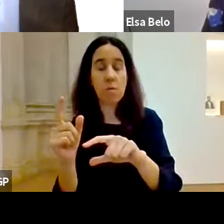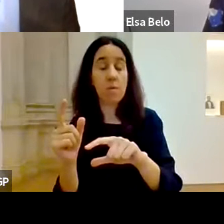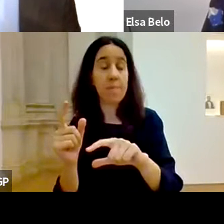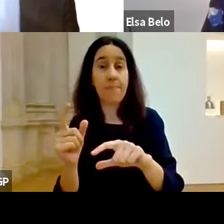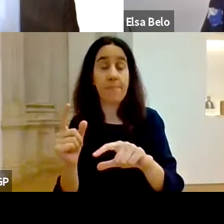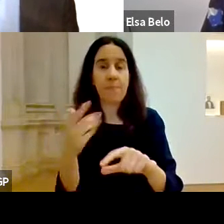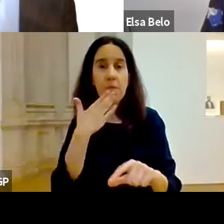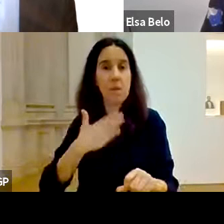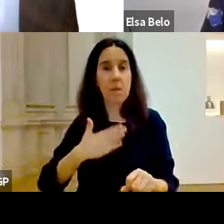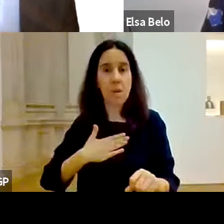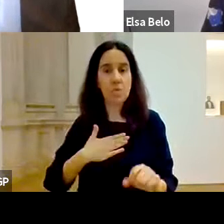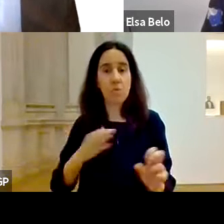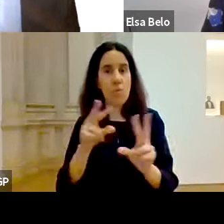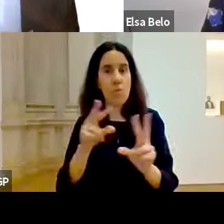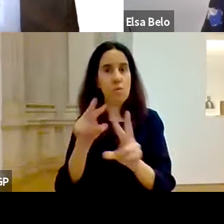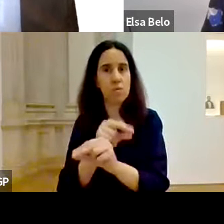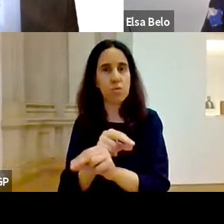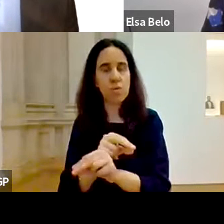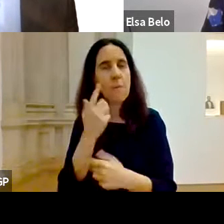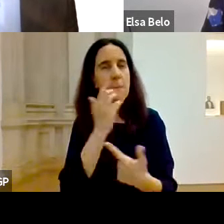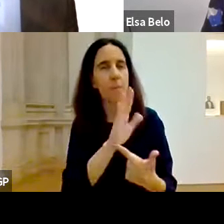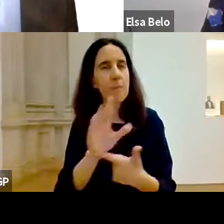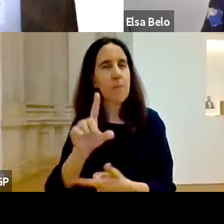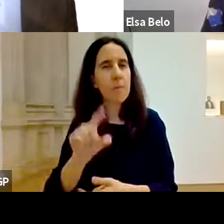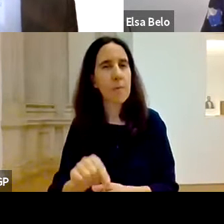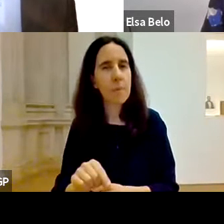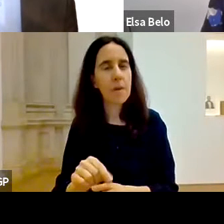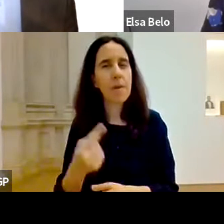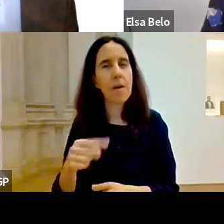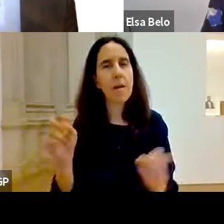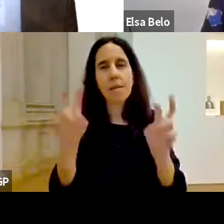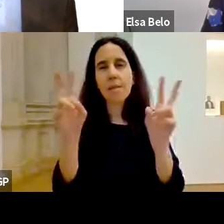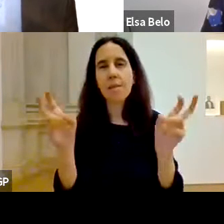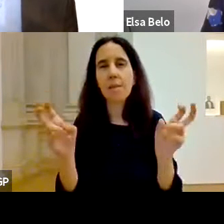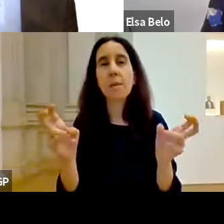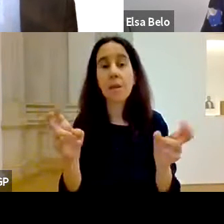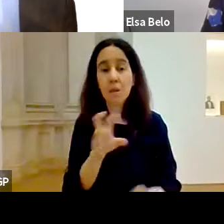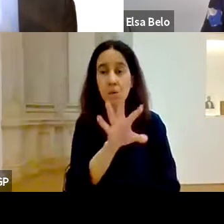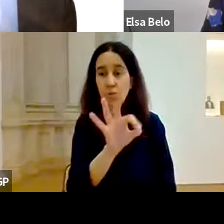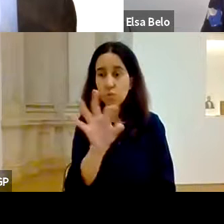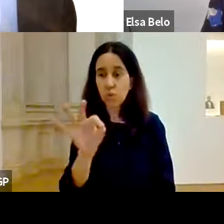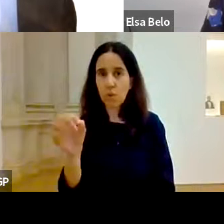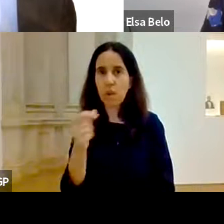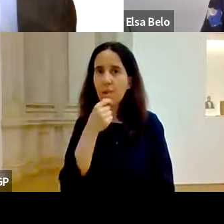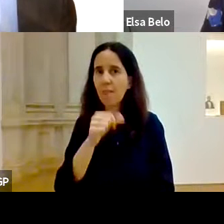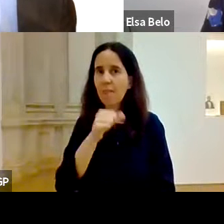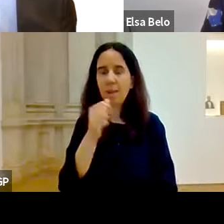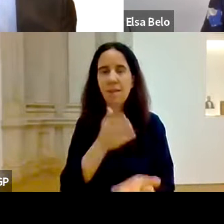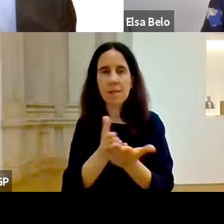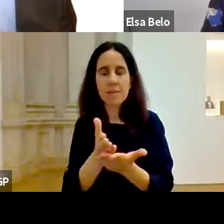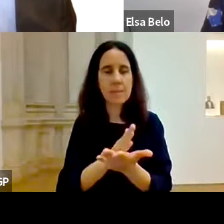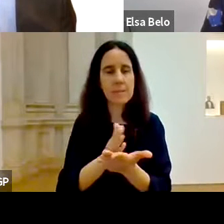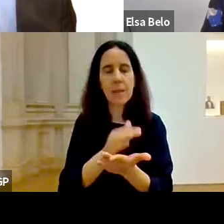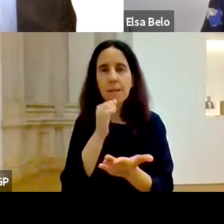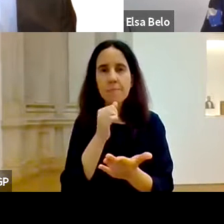nos traz coisas novas, mostra também que há aqui um tema que é estas escolhas têm que ser permanentemente questionadas e